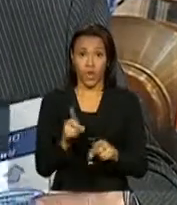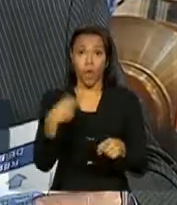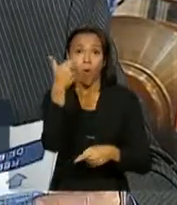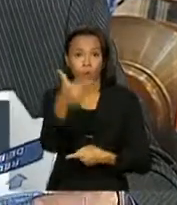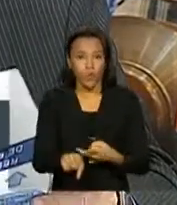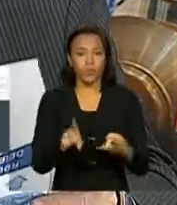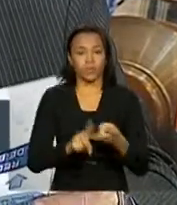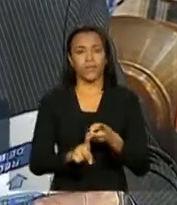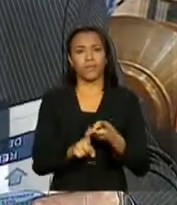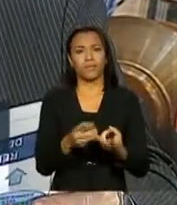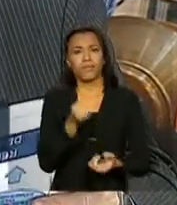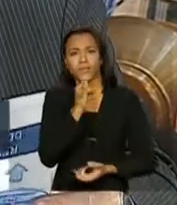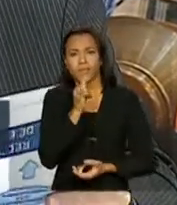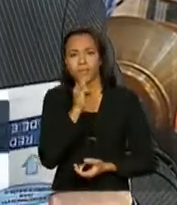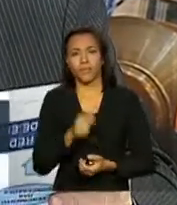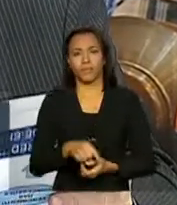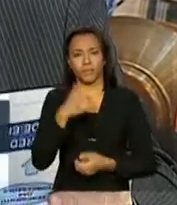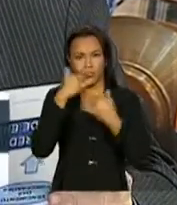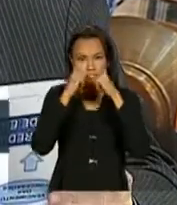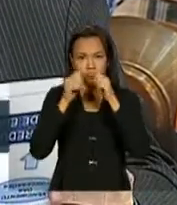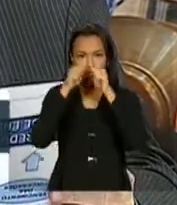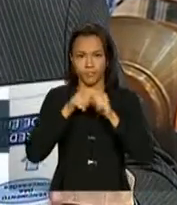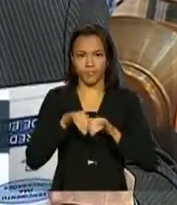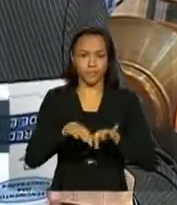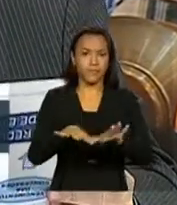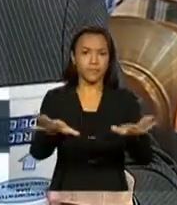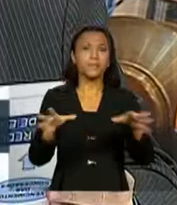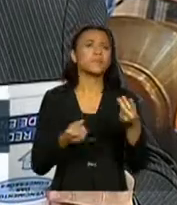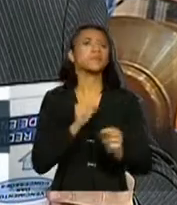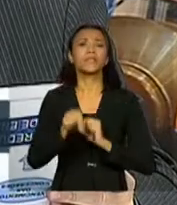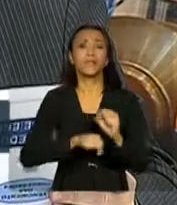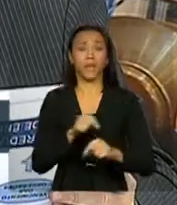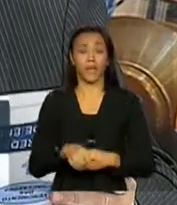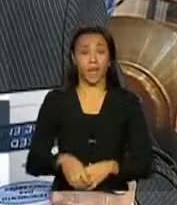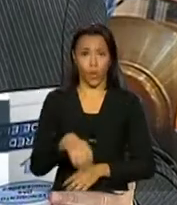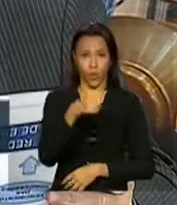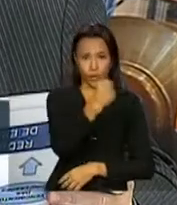relação à transmissão, você tem